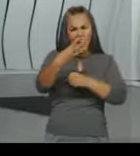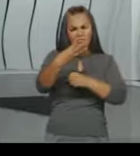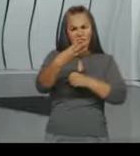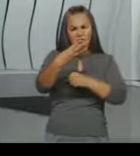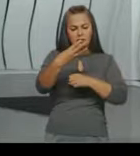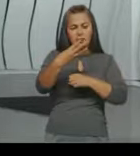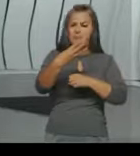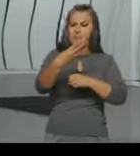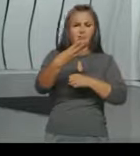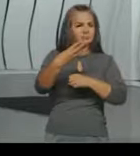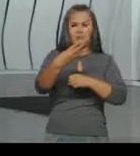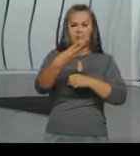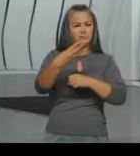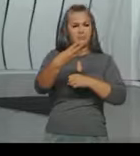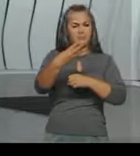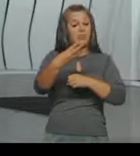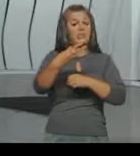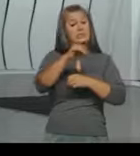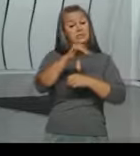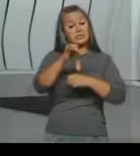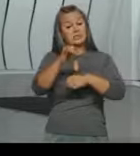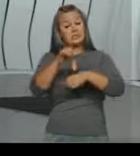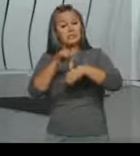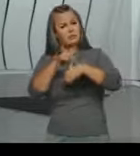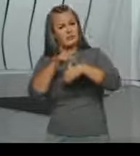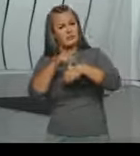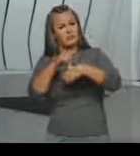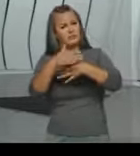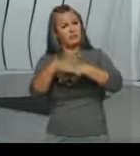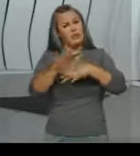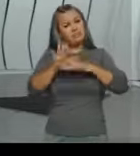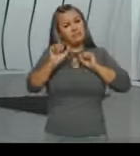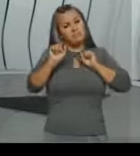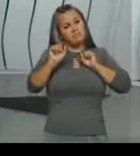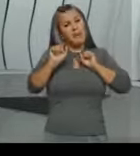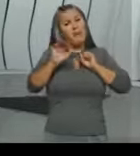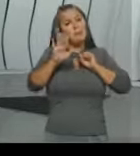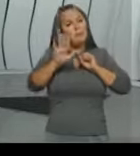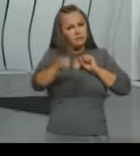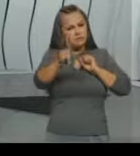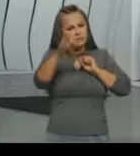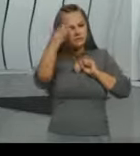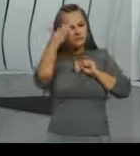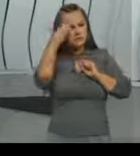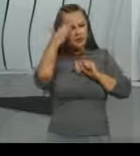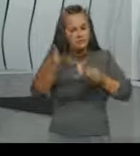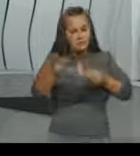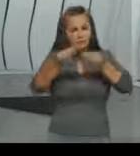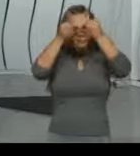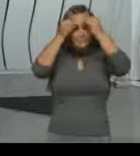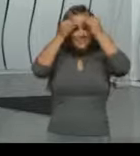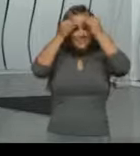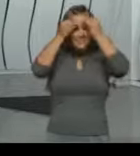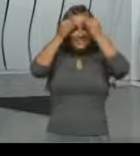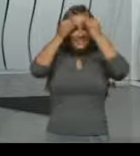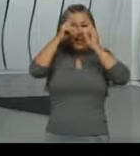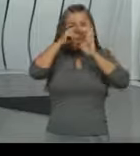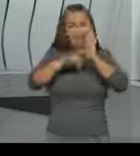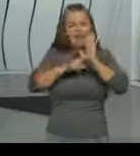prova, considerando π igual a 3. Fora isso, ele vale 3,14, 15 e assim vai.